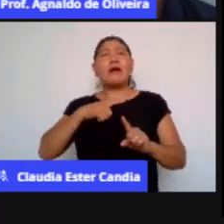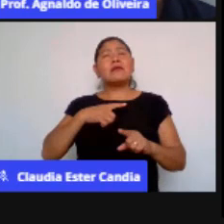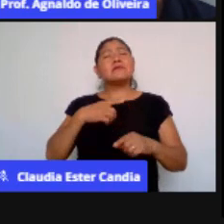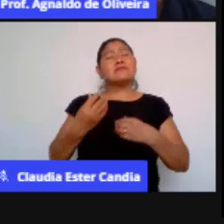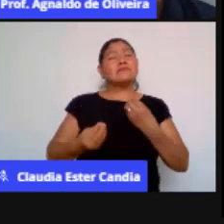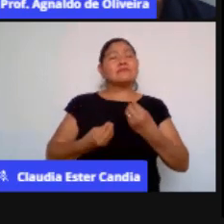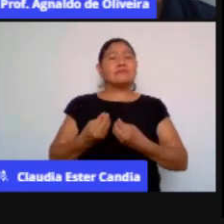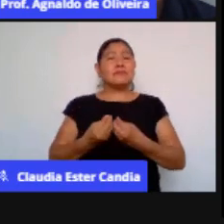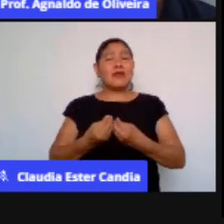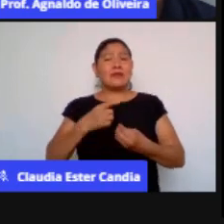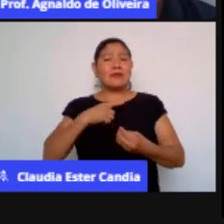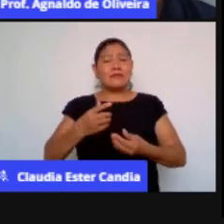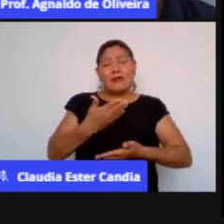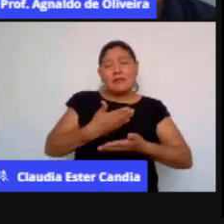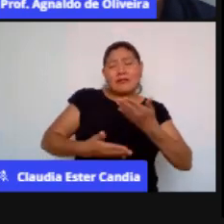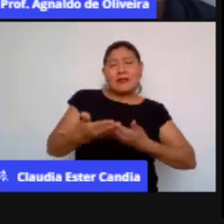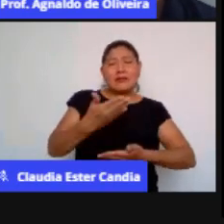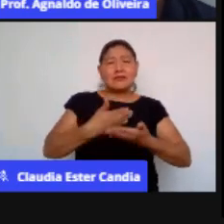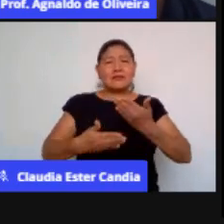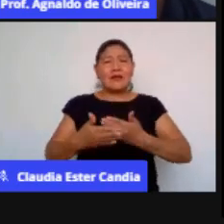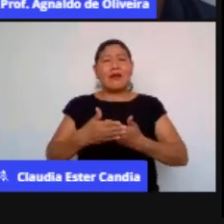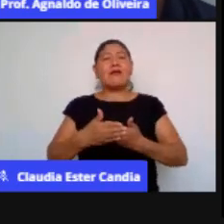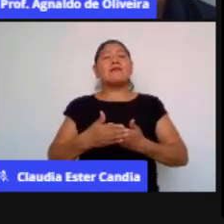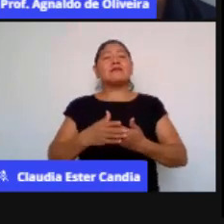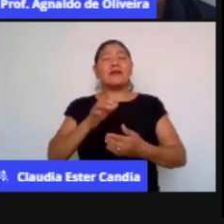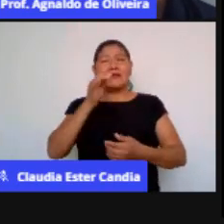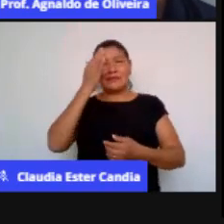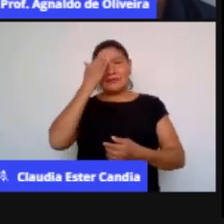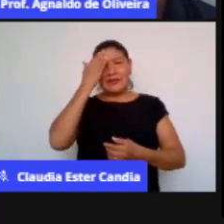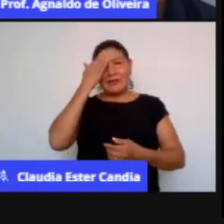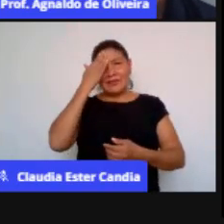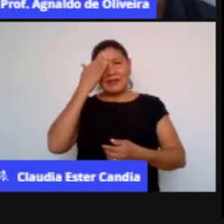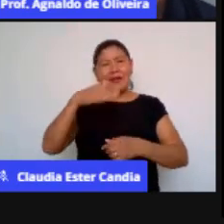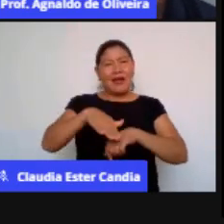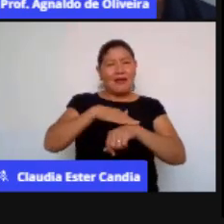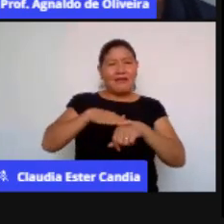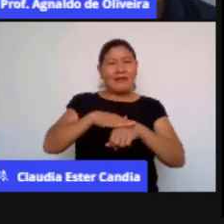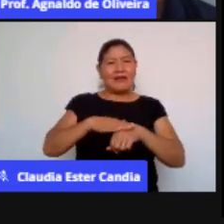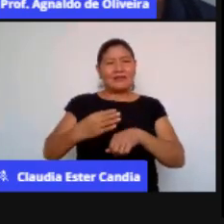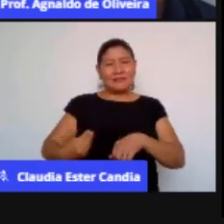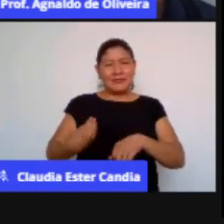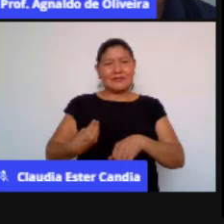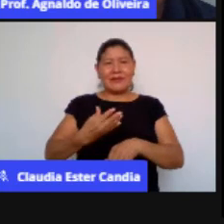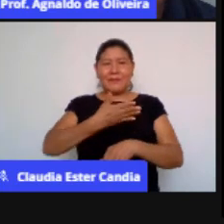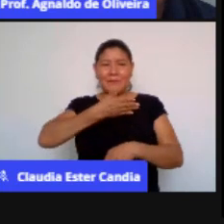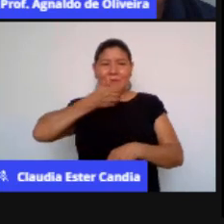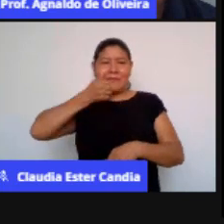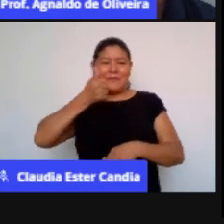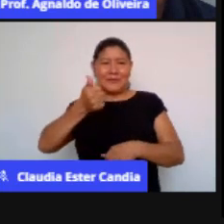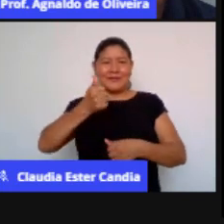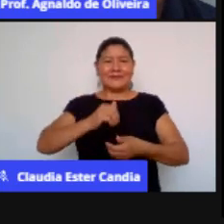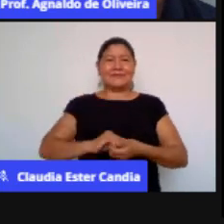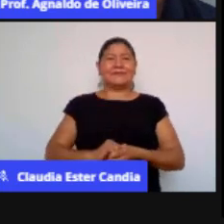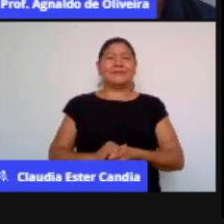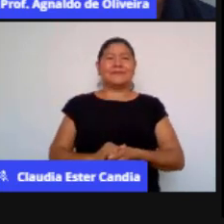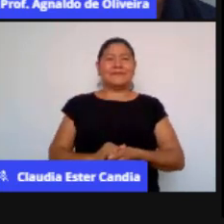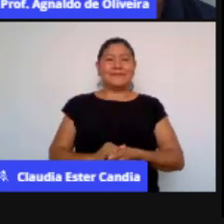esse diálogo assim, presencial, né? É outro movimento. Então é isso, gente. Vou passar a palavra para o Agnaldo. Obrigado.